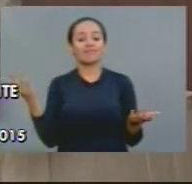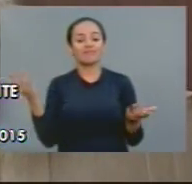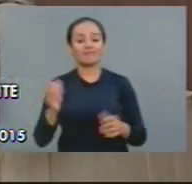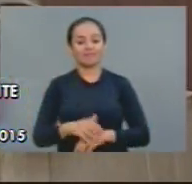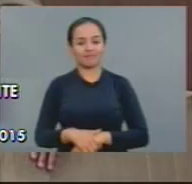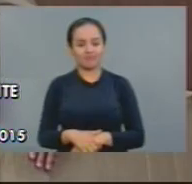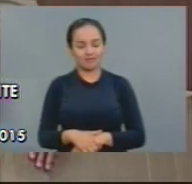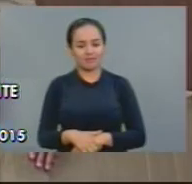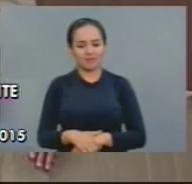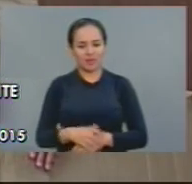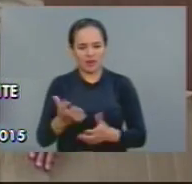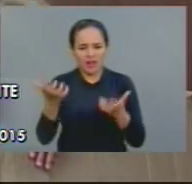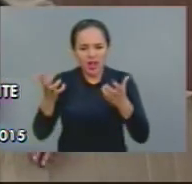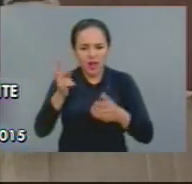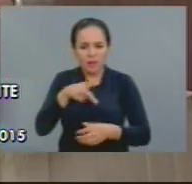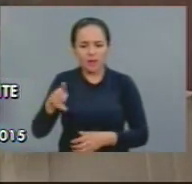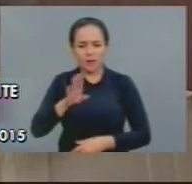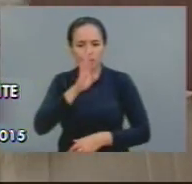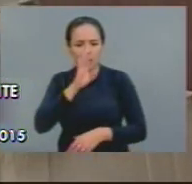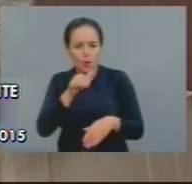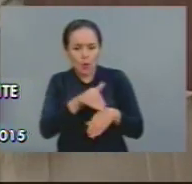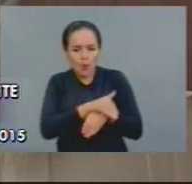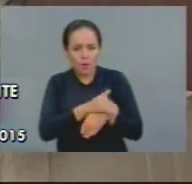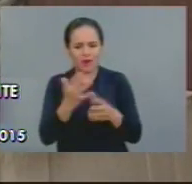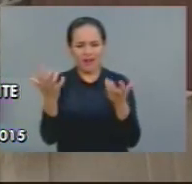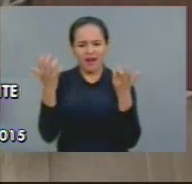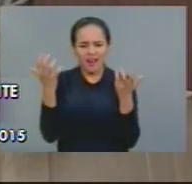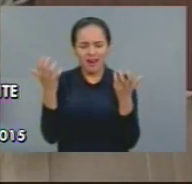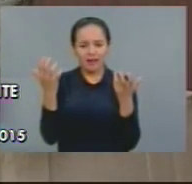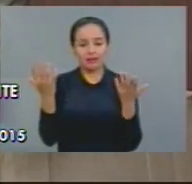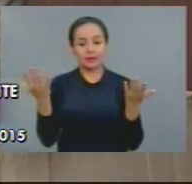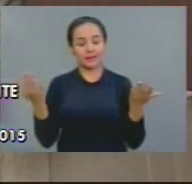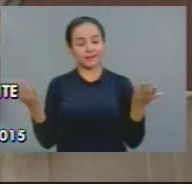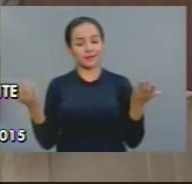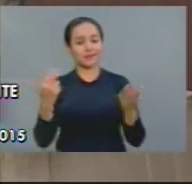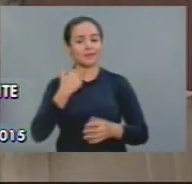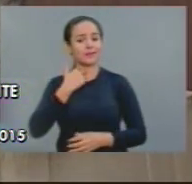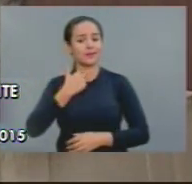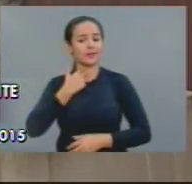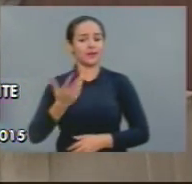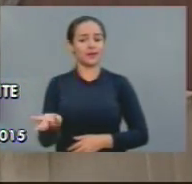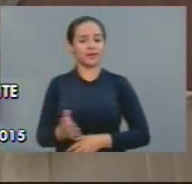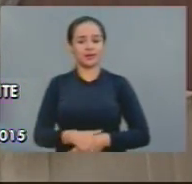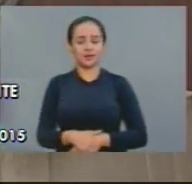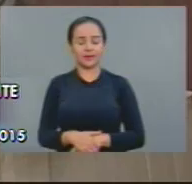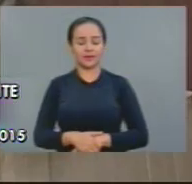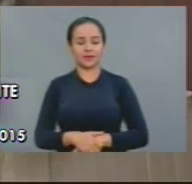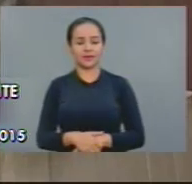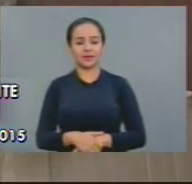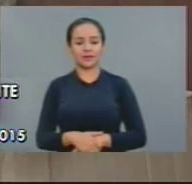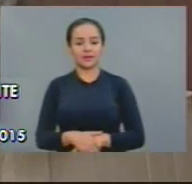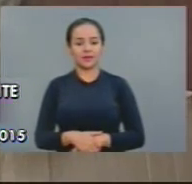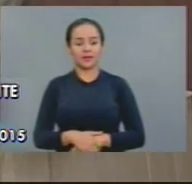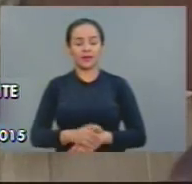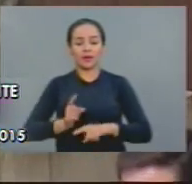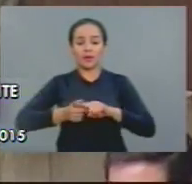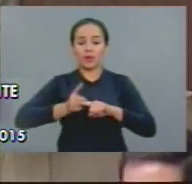Que silenciem? Que silenciem diante do descumprimento